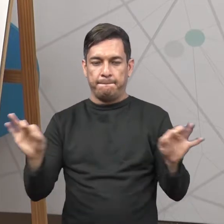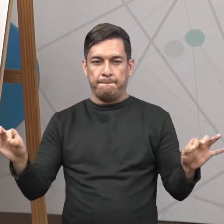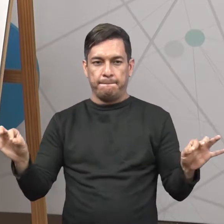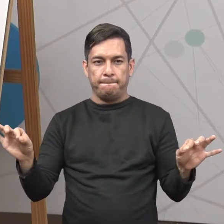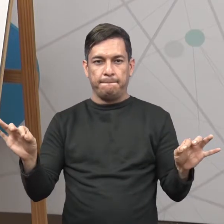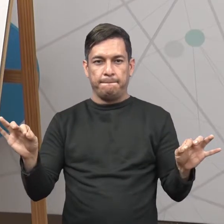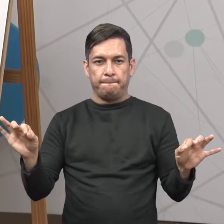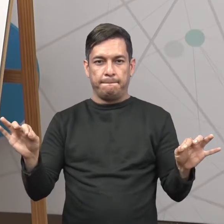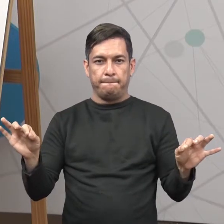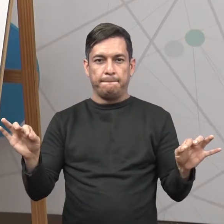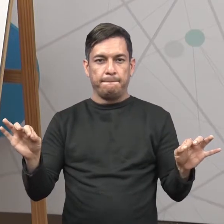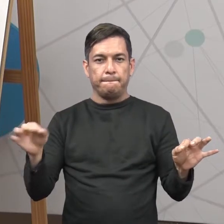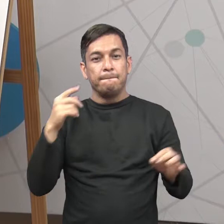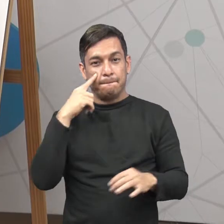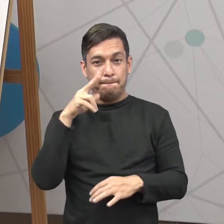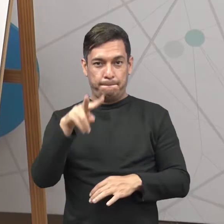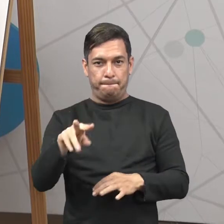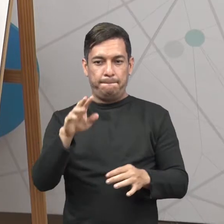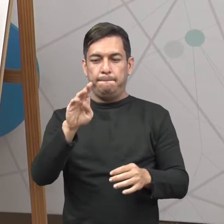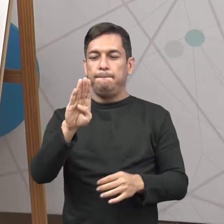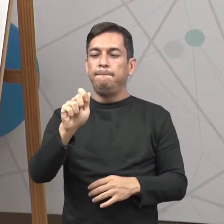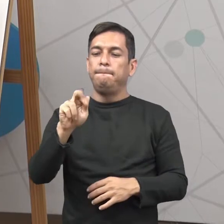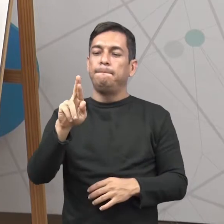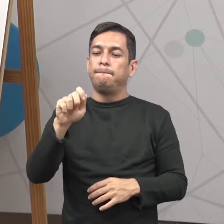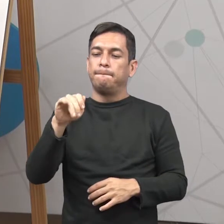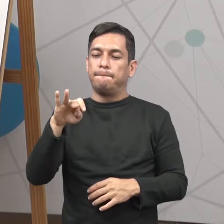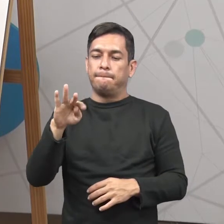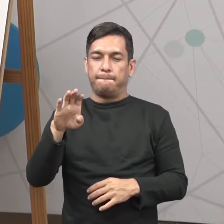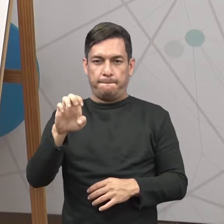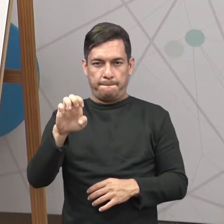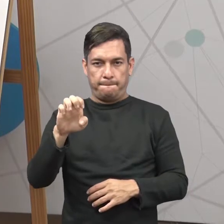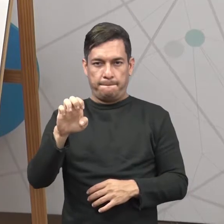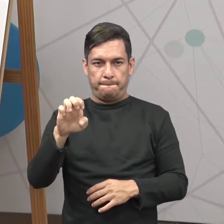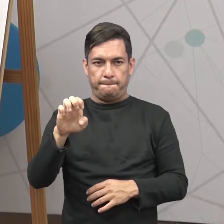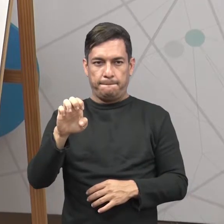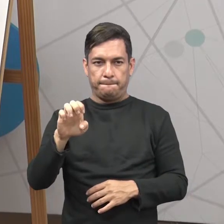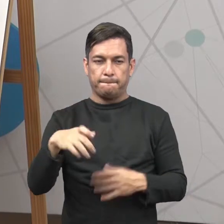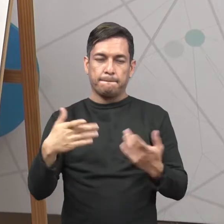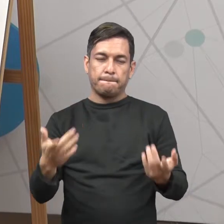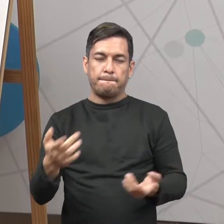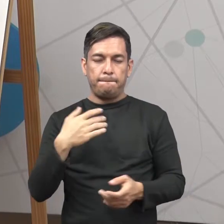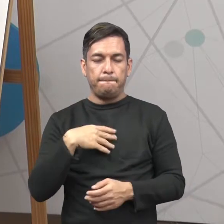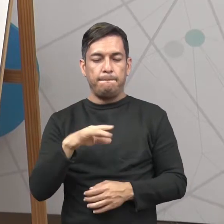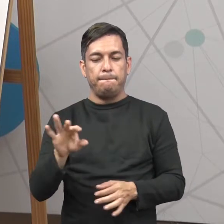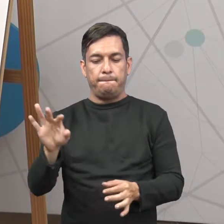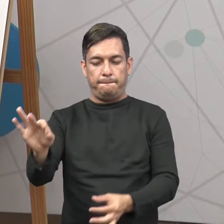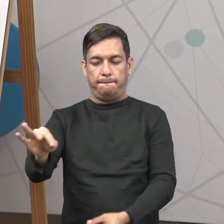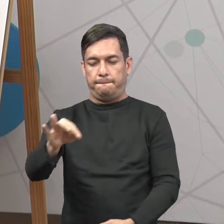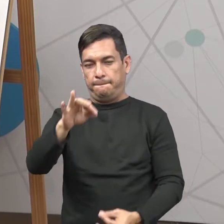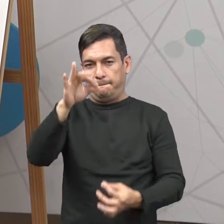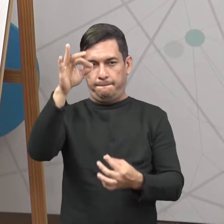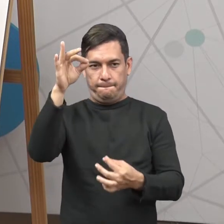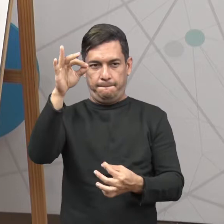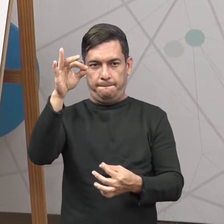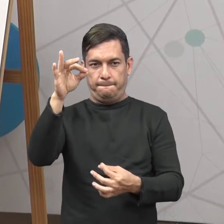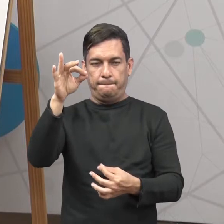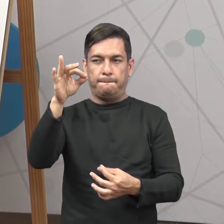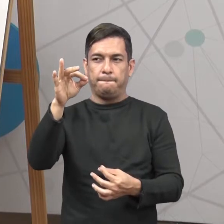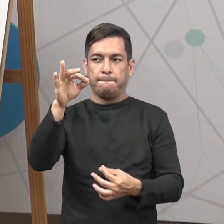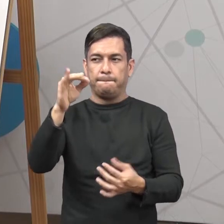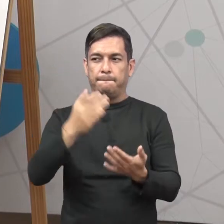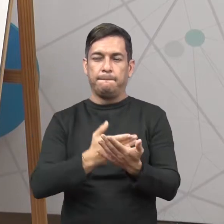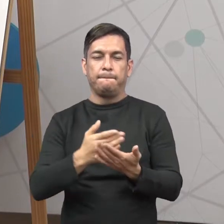barbante. Você está vendo esse barbante? Então, a Ana pegou aquele barbante